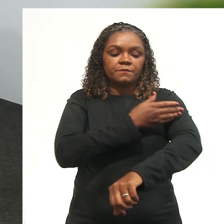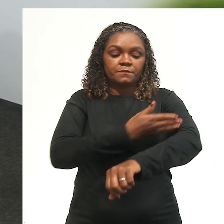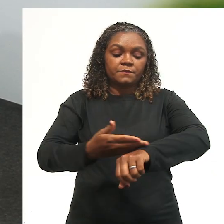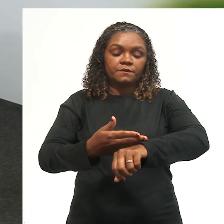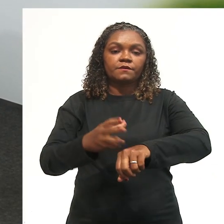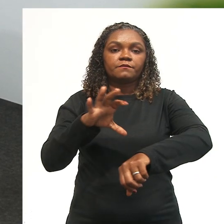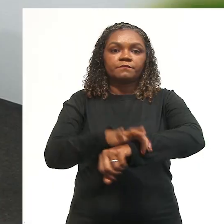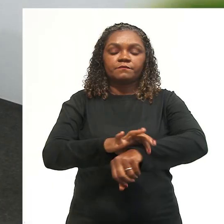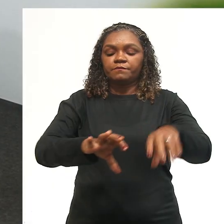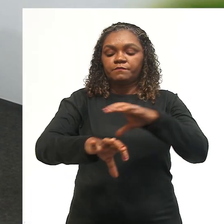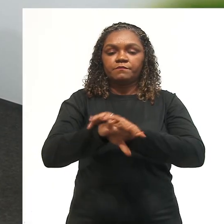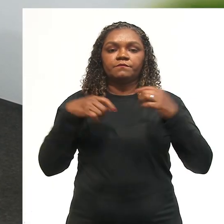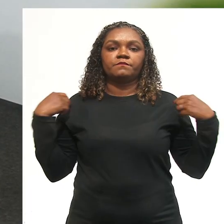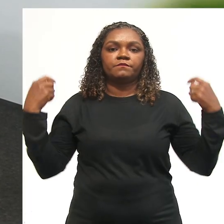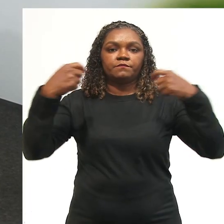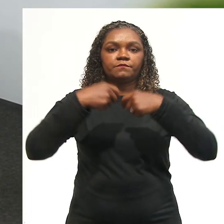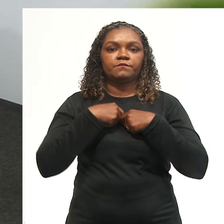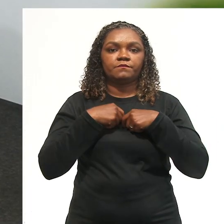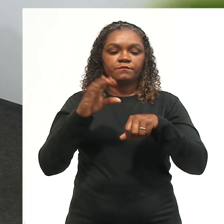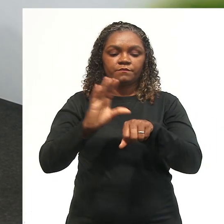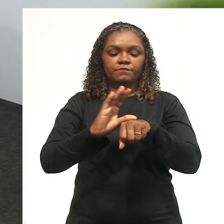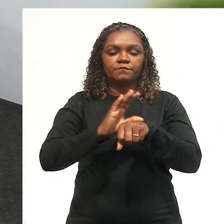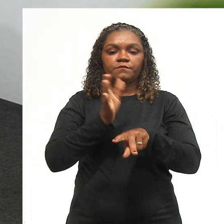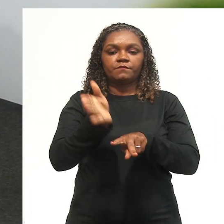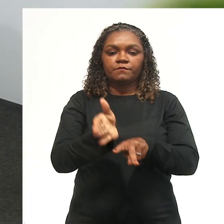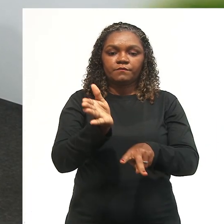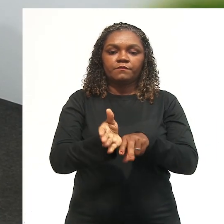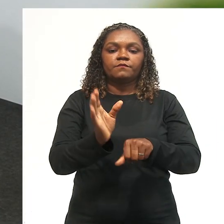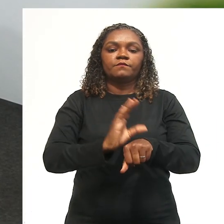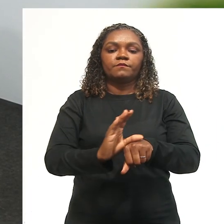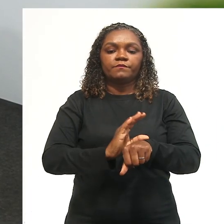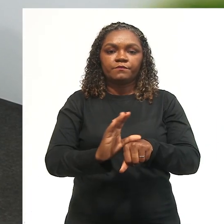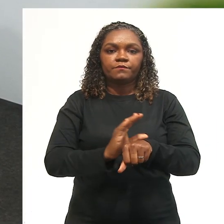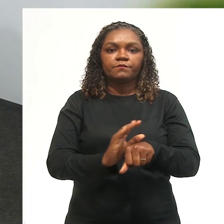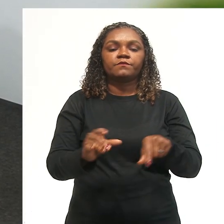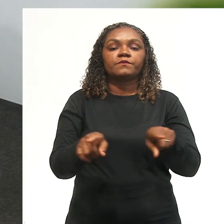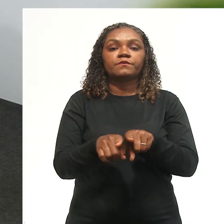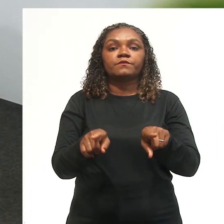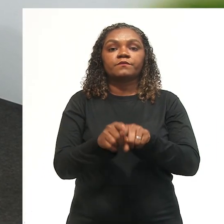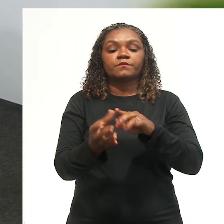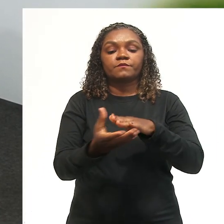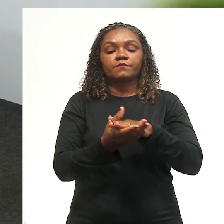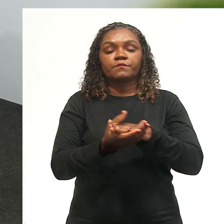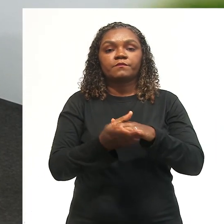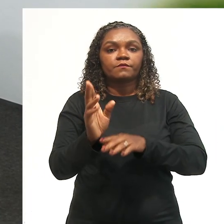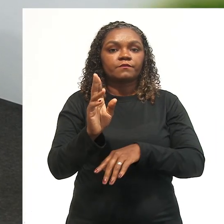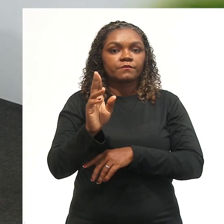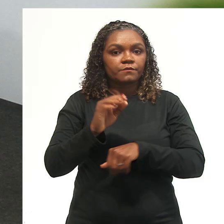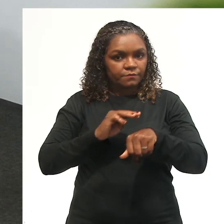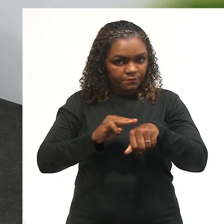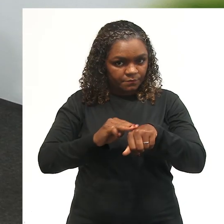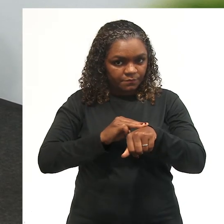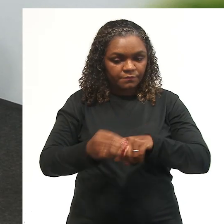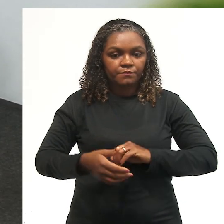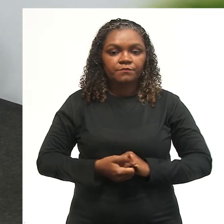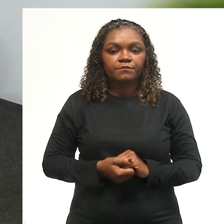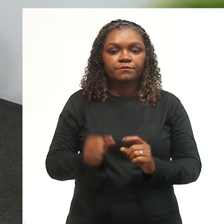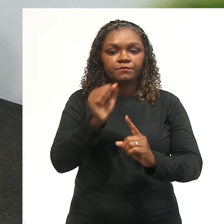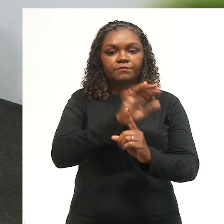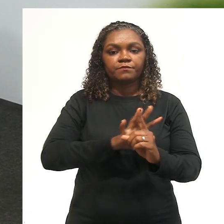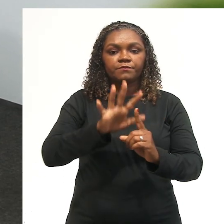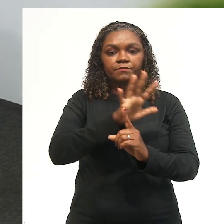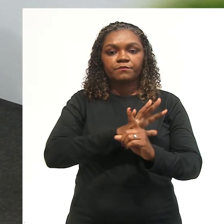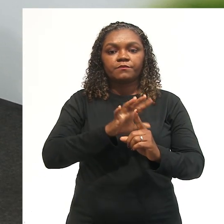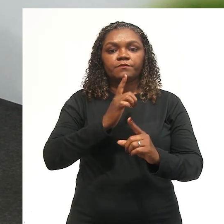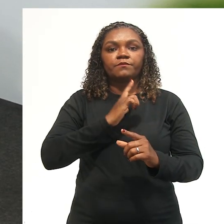um terno na cor cinza, uma calça também na cor cinza e um sapato marrom. Atrás de mim